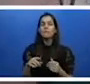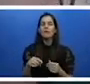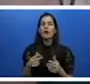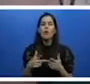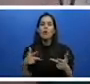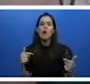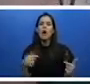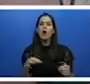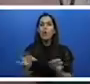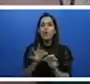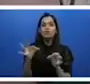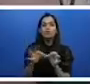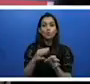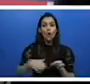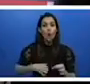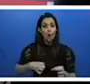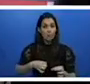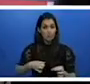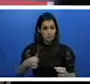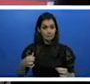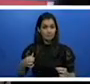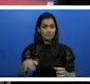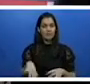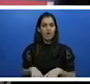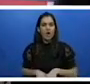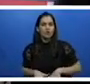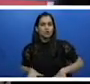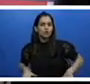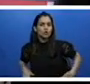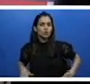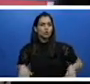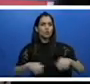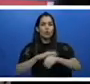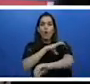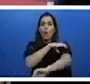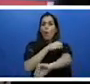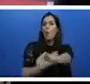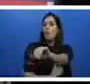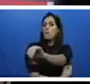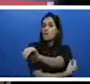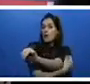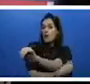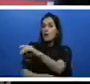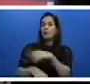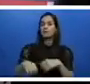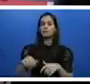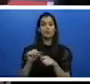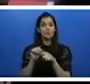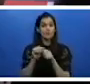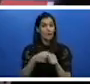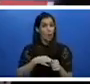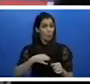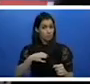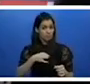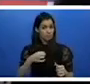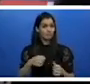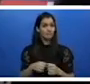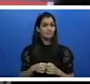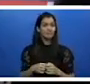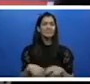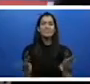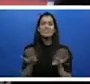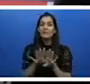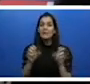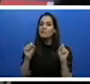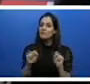para medir cintura, para medir o braço, quando a gente vai fazer uma roupa. E também eu posso